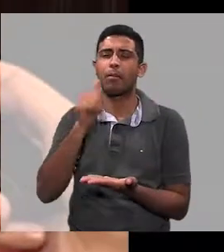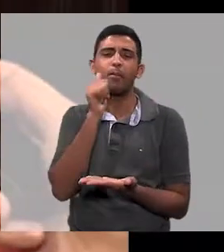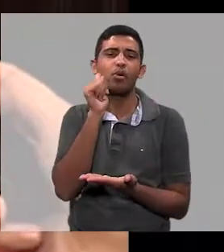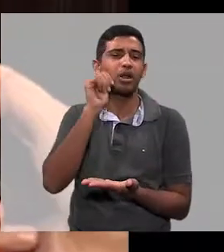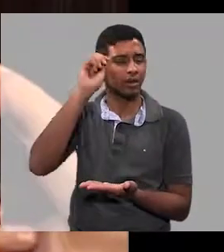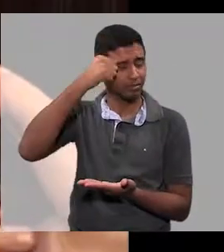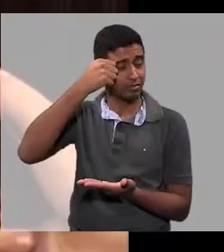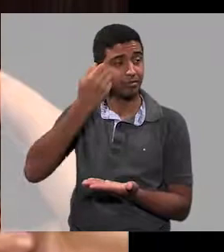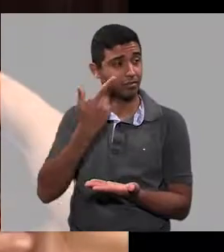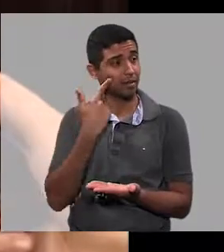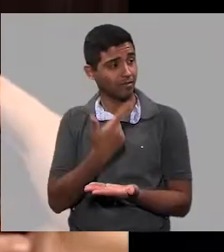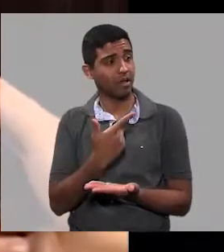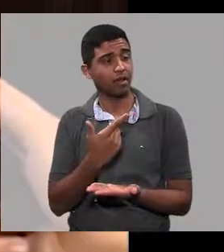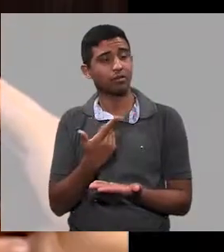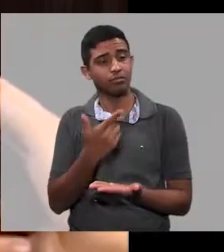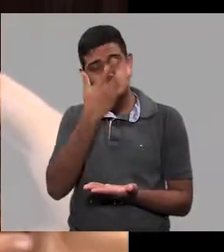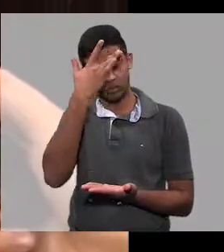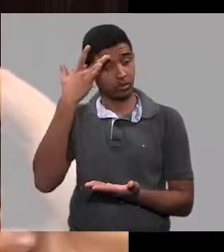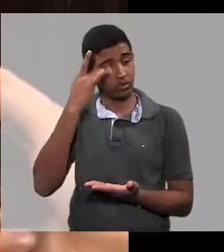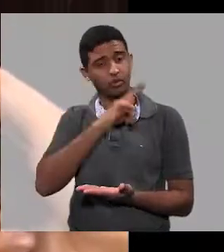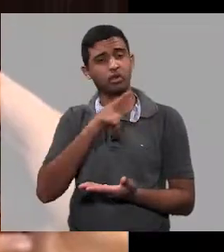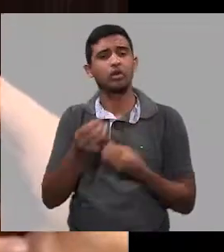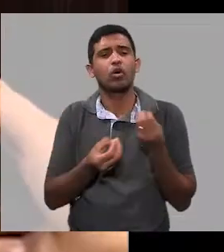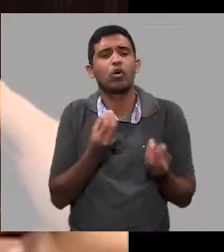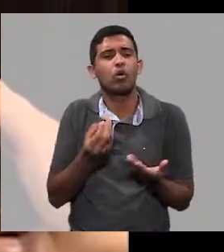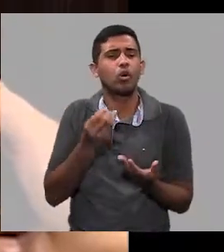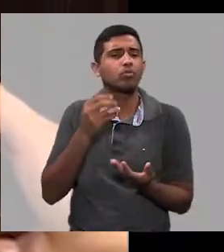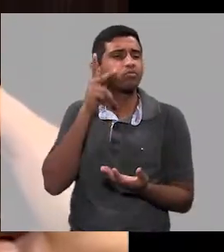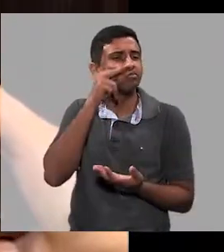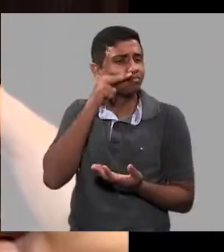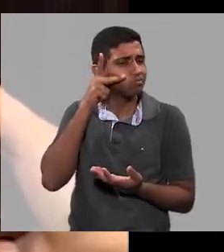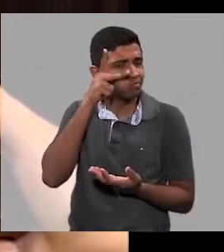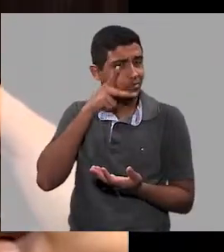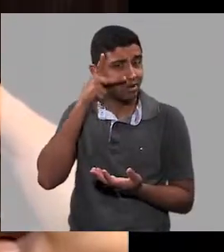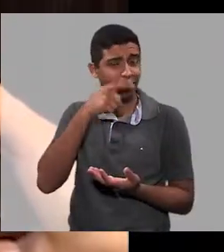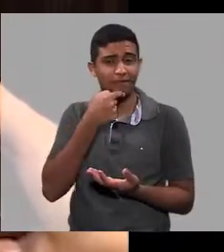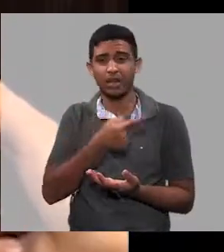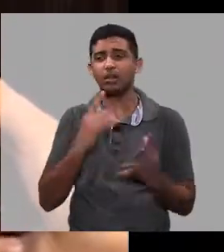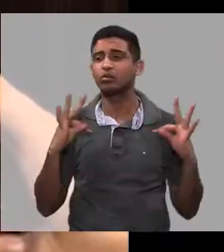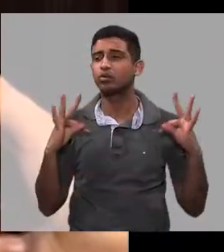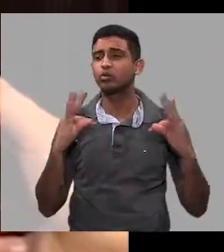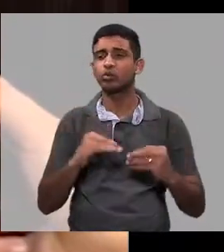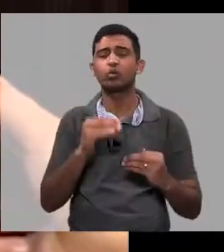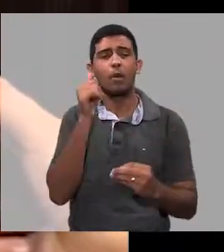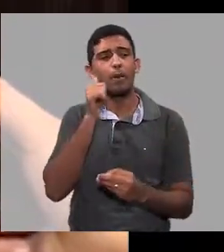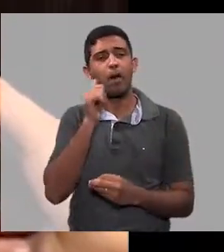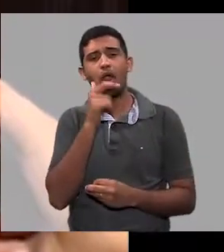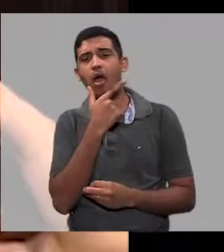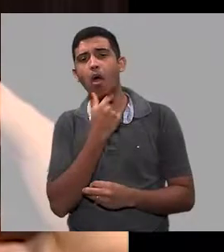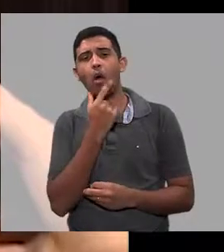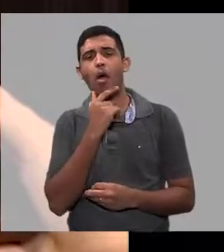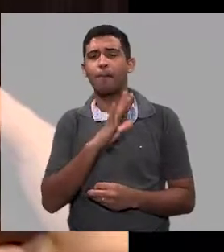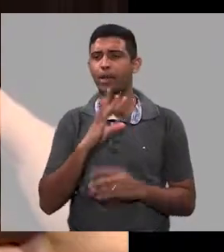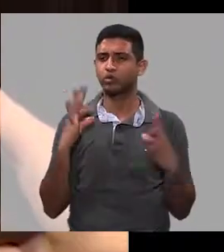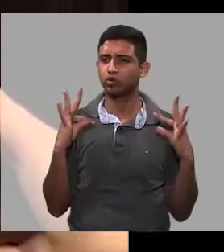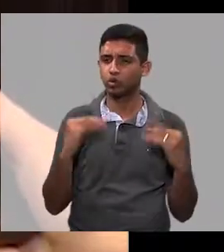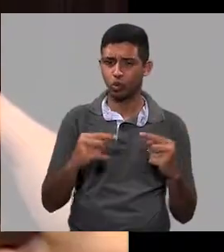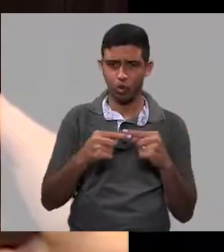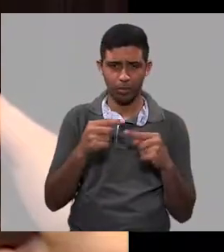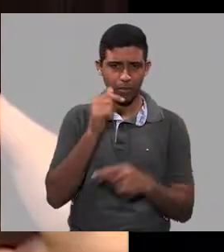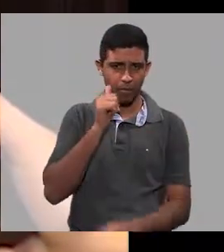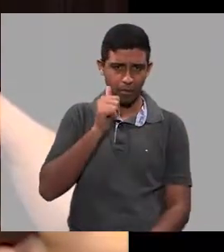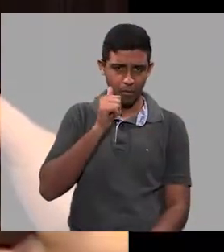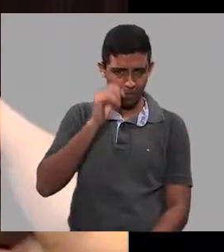É público e notório que o parlamento fala de todas e todos, mas esse todas e todos não tem as mulheres